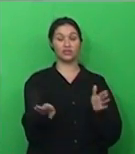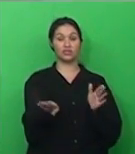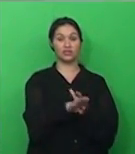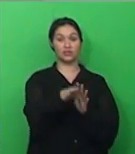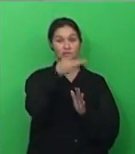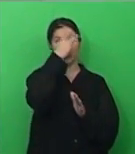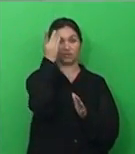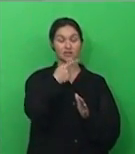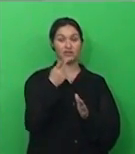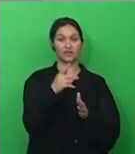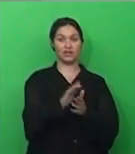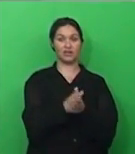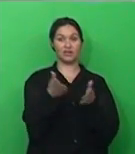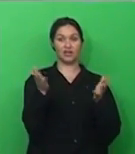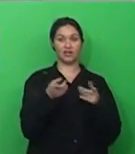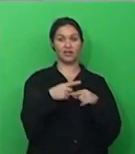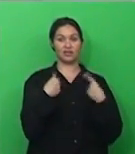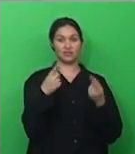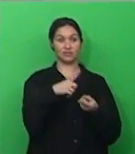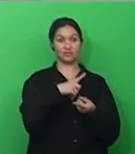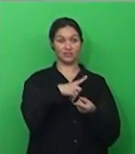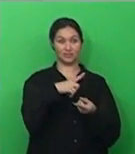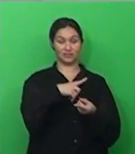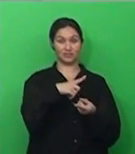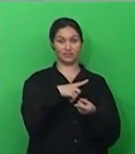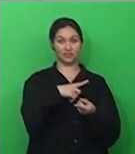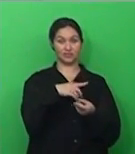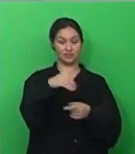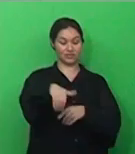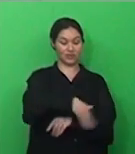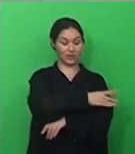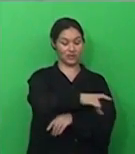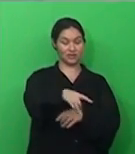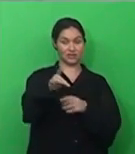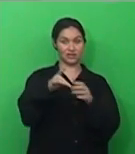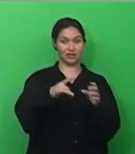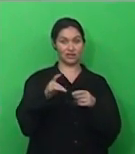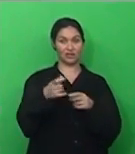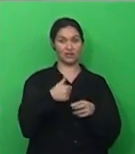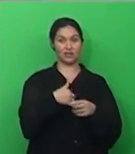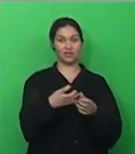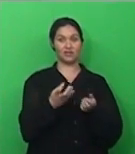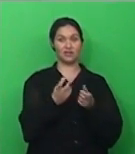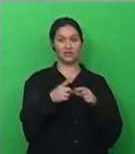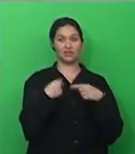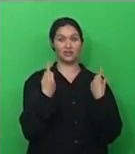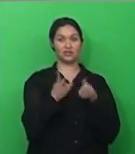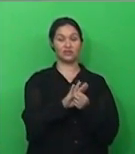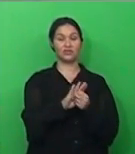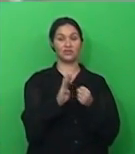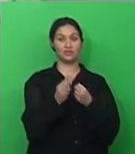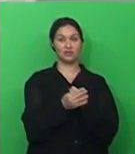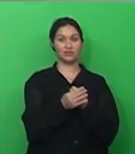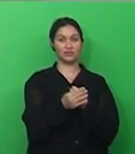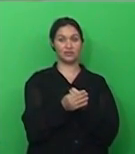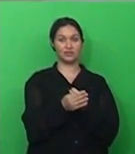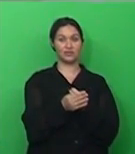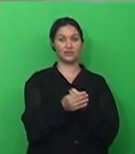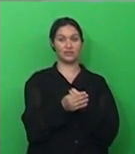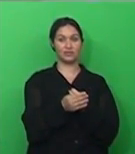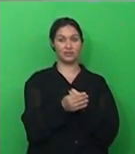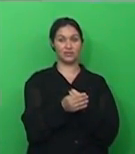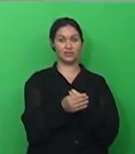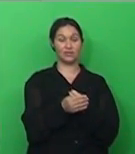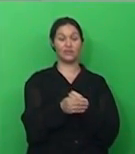ter asfalto, porque agora inauguraram a usina. Eu quero que o nosso bairro seja feito primeiro. Aí tu vai no outro bairro,